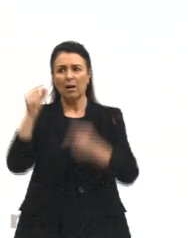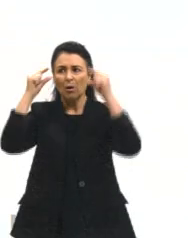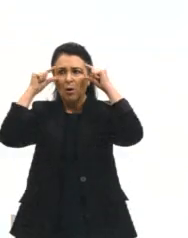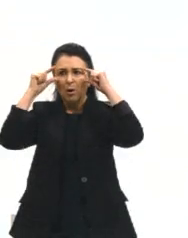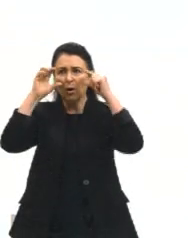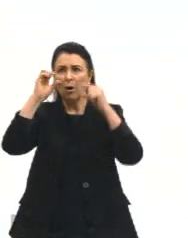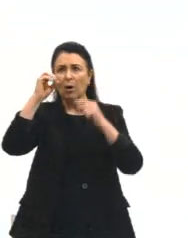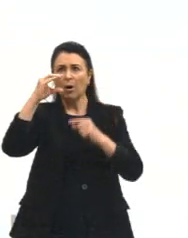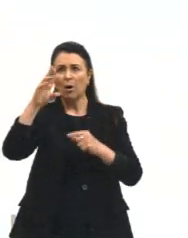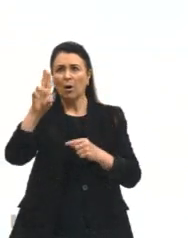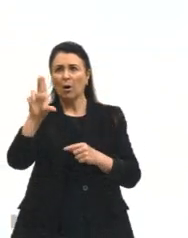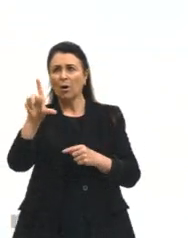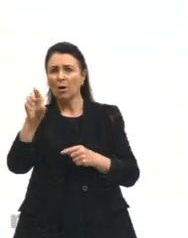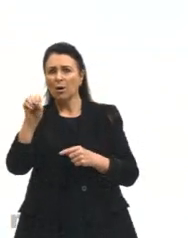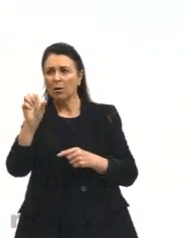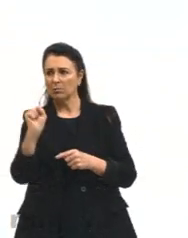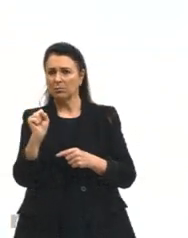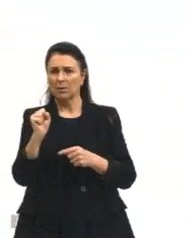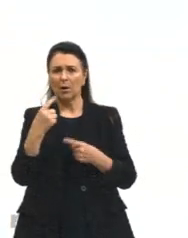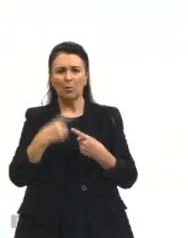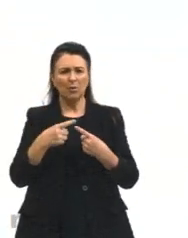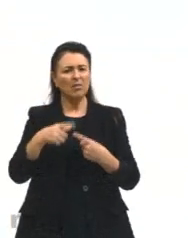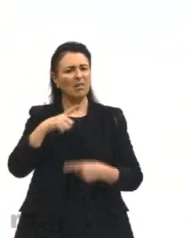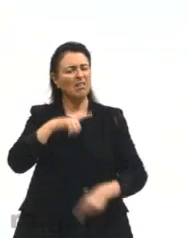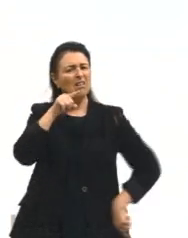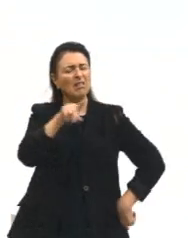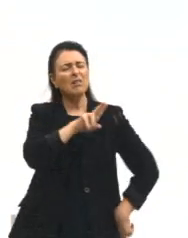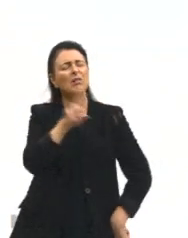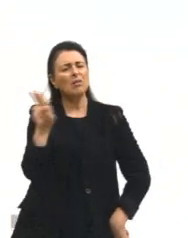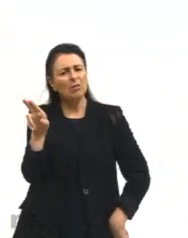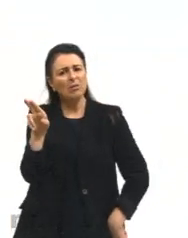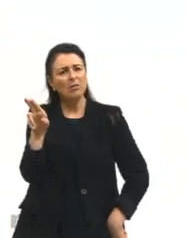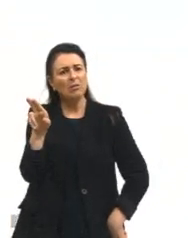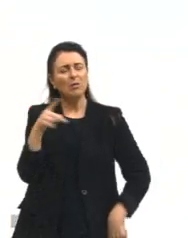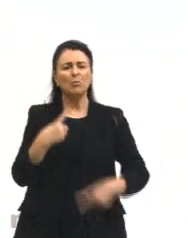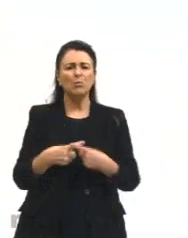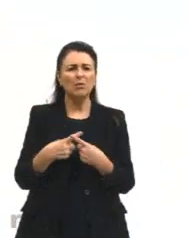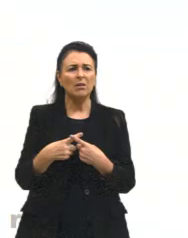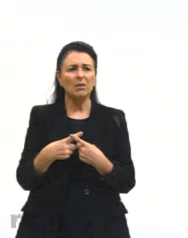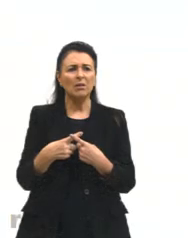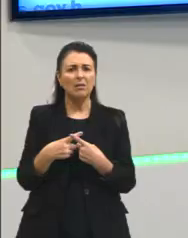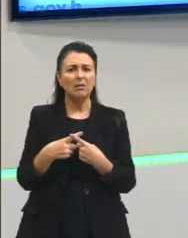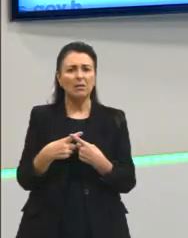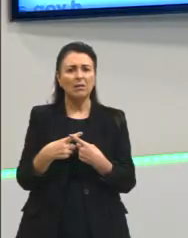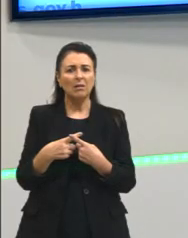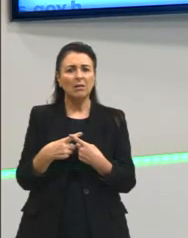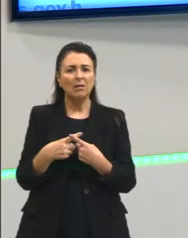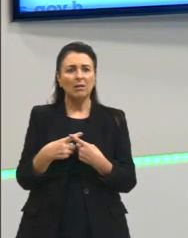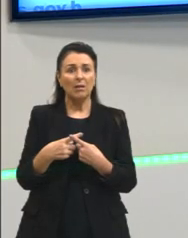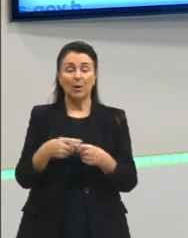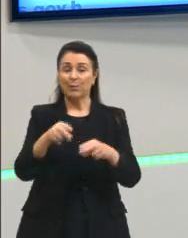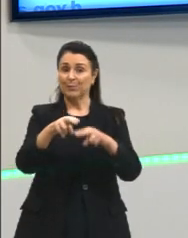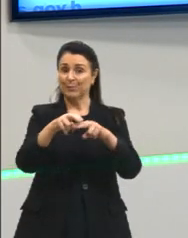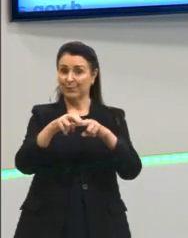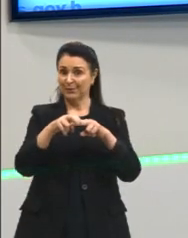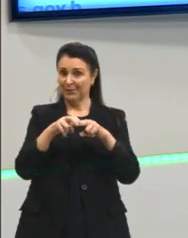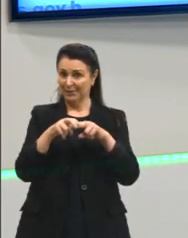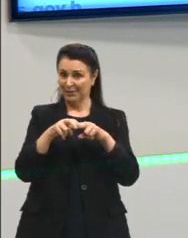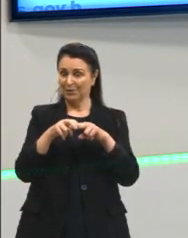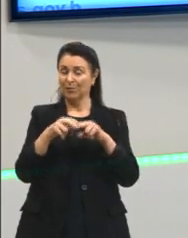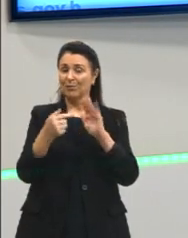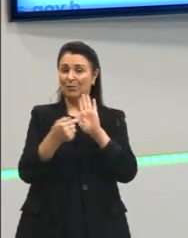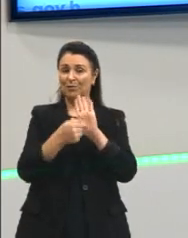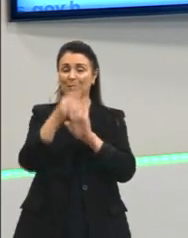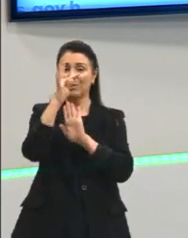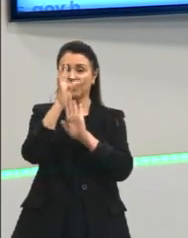eu dou nomes porque eu dou esses nomes para essas coisas para isso eu trouxe um texto